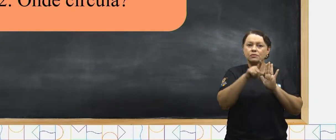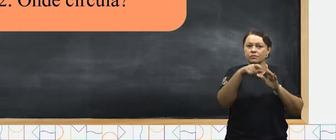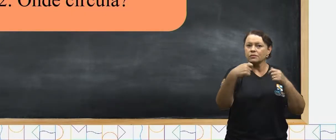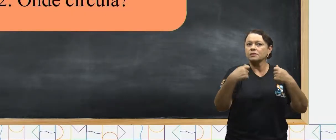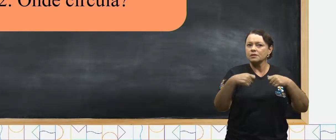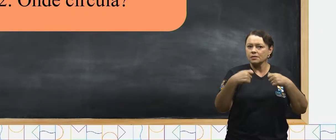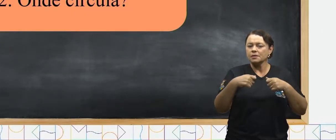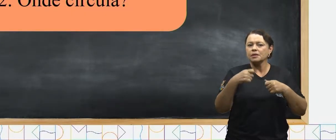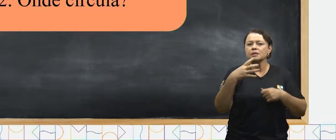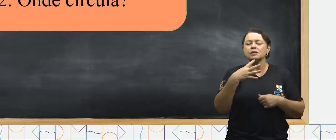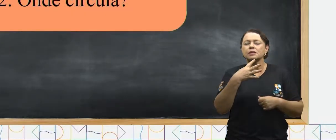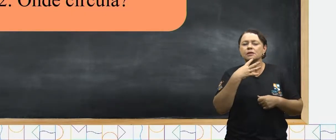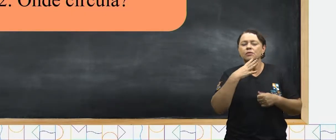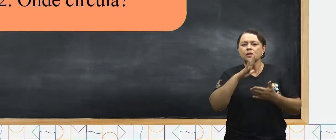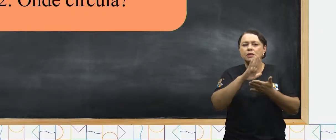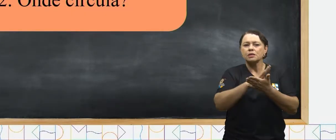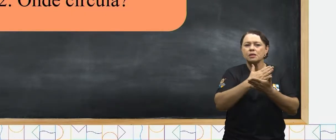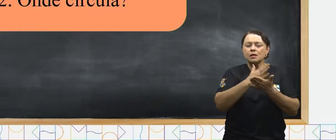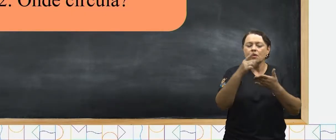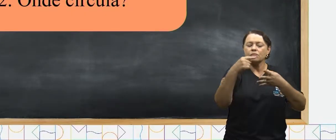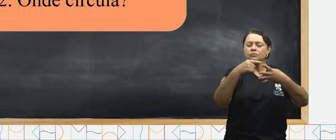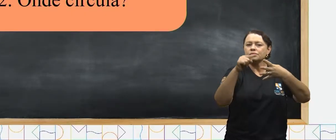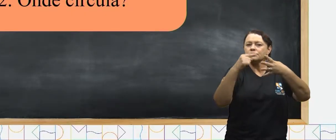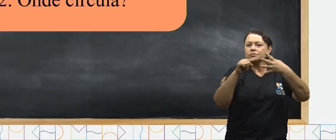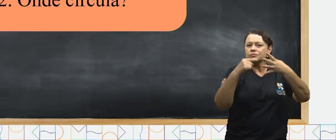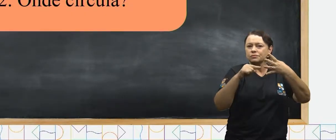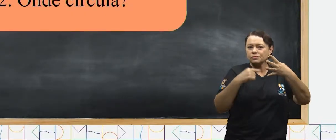algumas ideias. Te apresento agora.